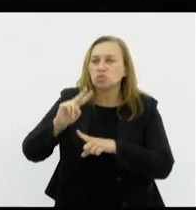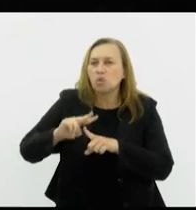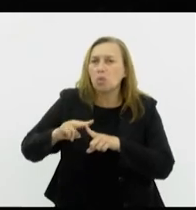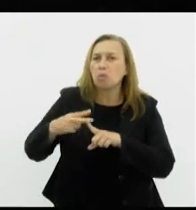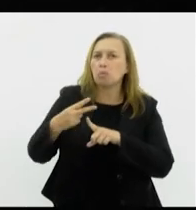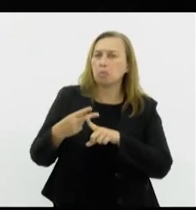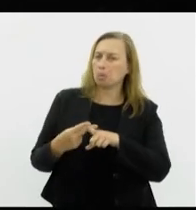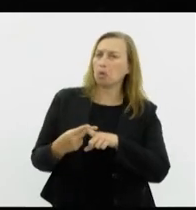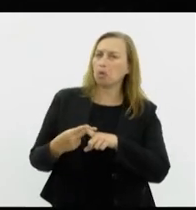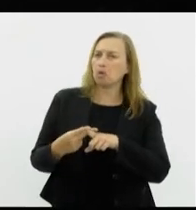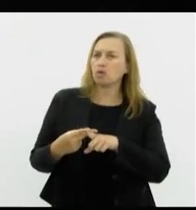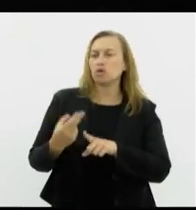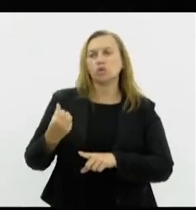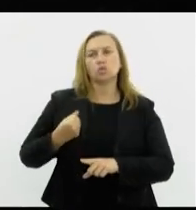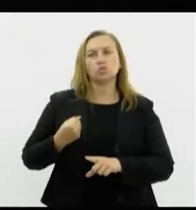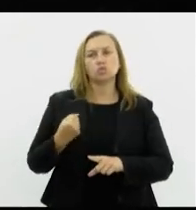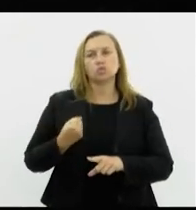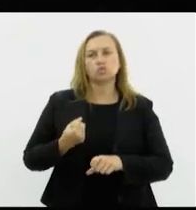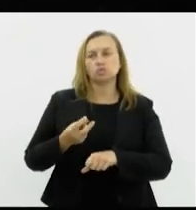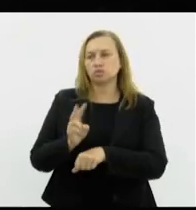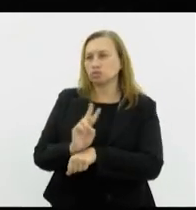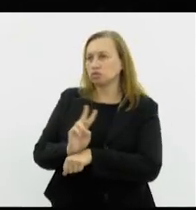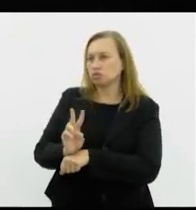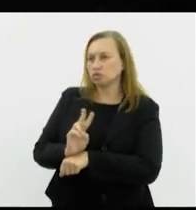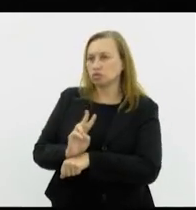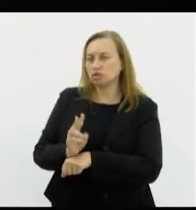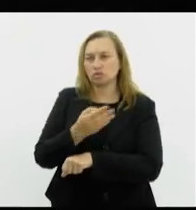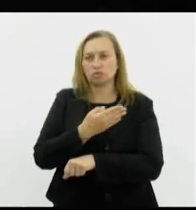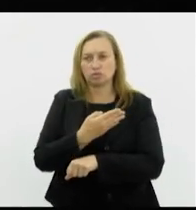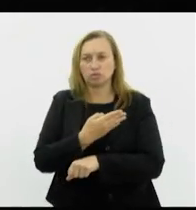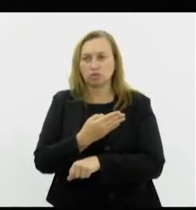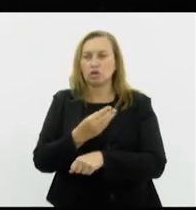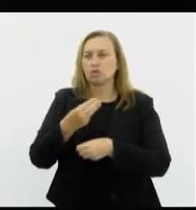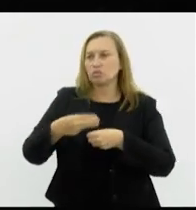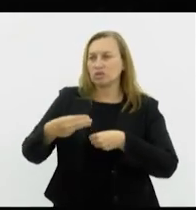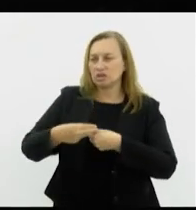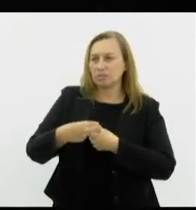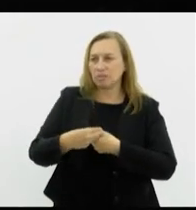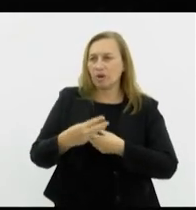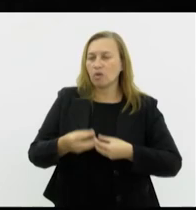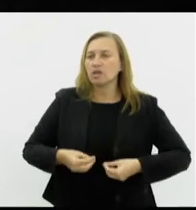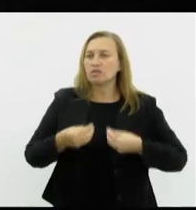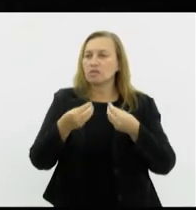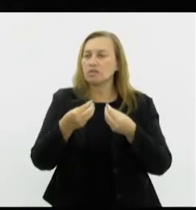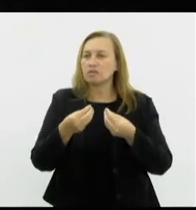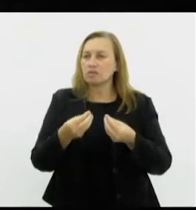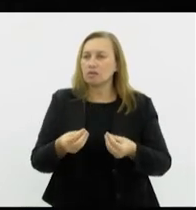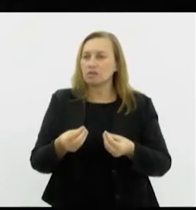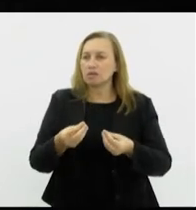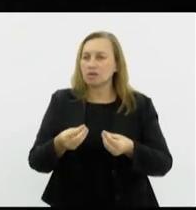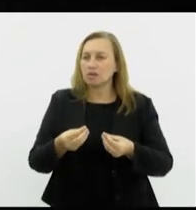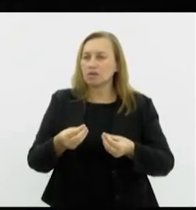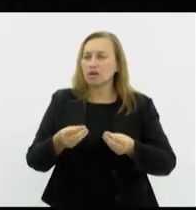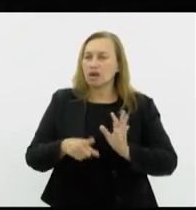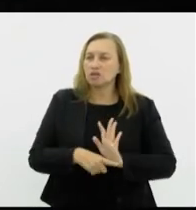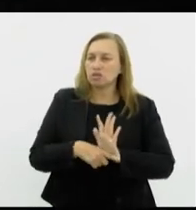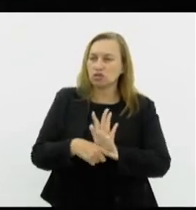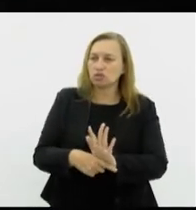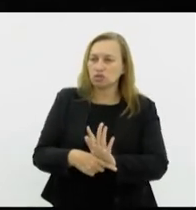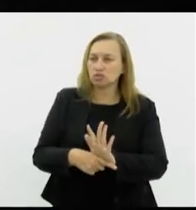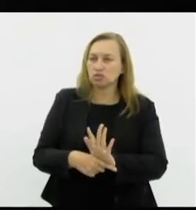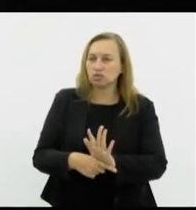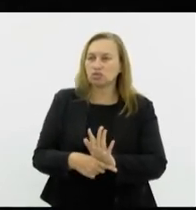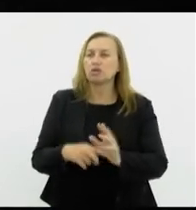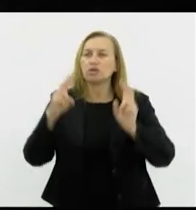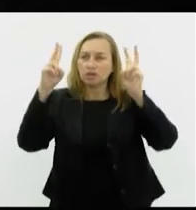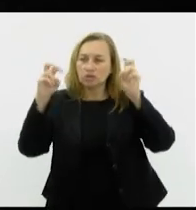triplicado o número de guardas municipais na cidade de Niterói, dando a sua contribuição dentro da sua prerrogativa para a